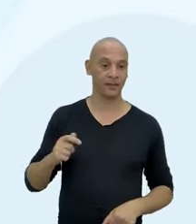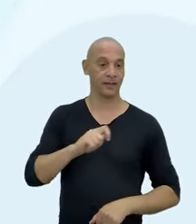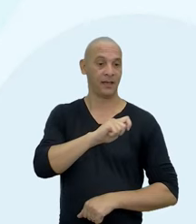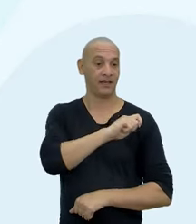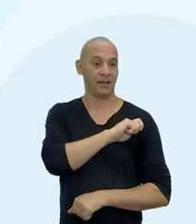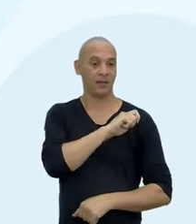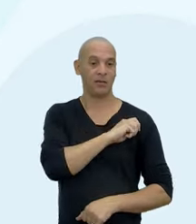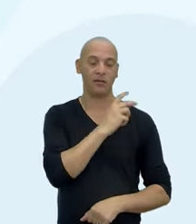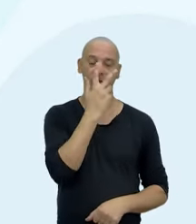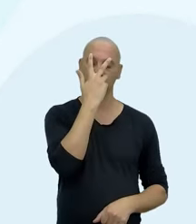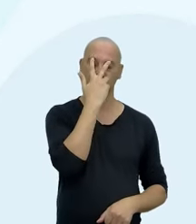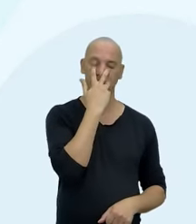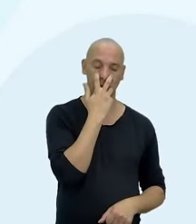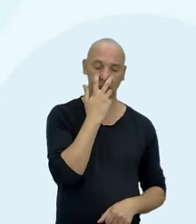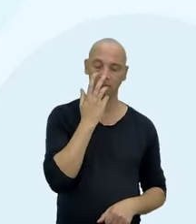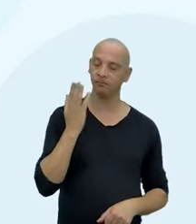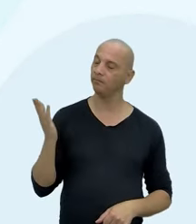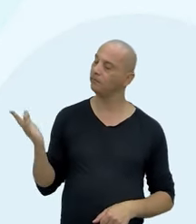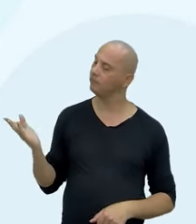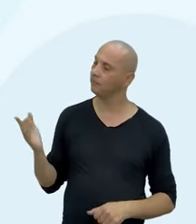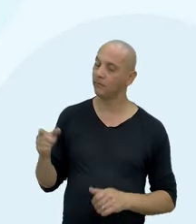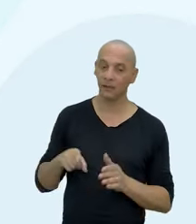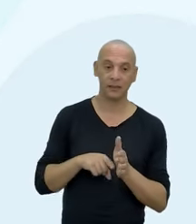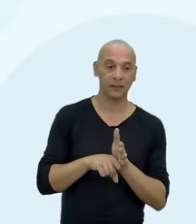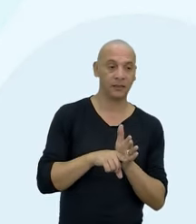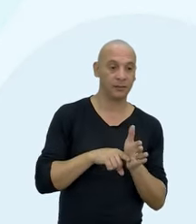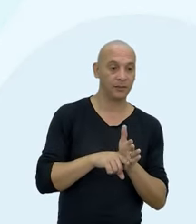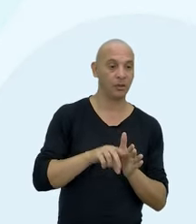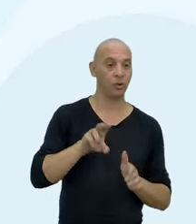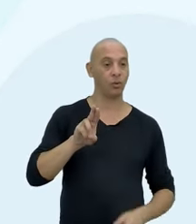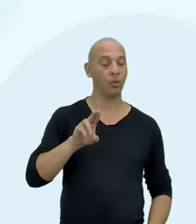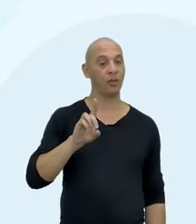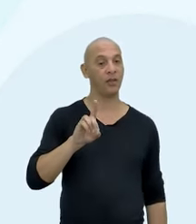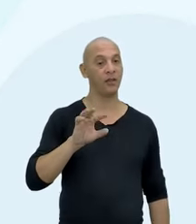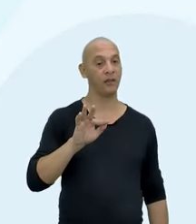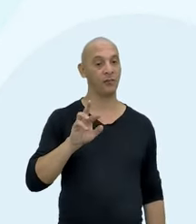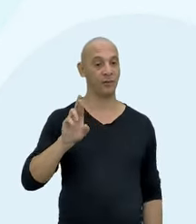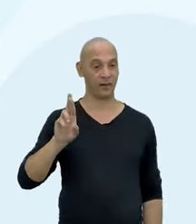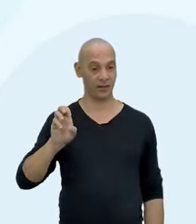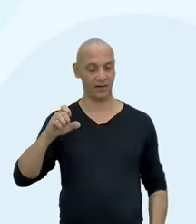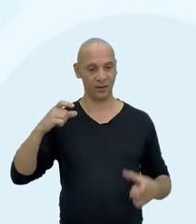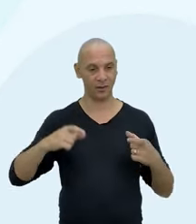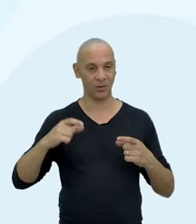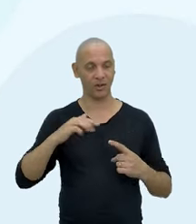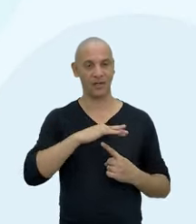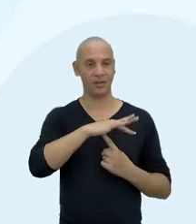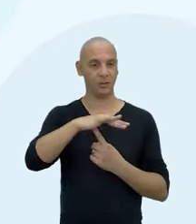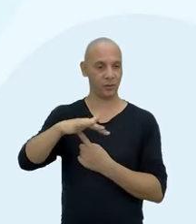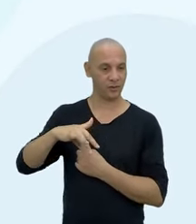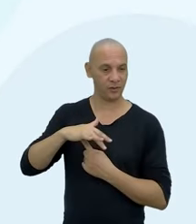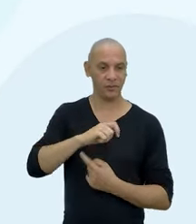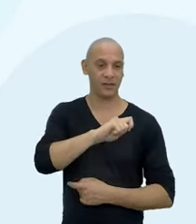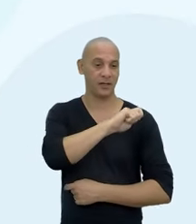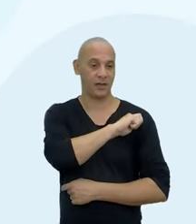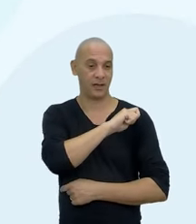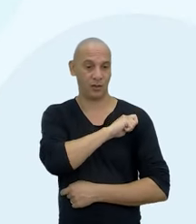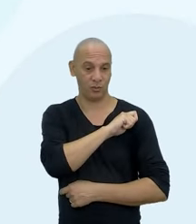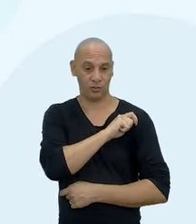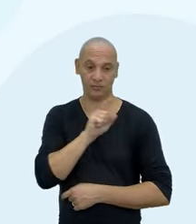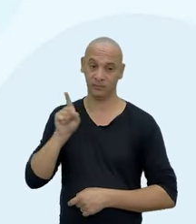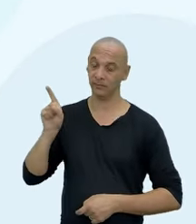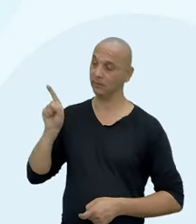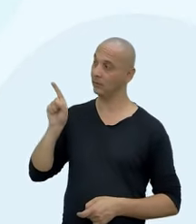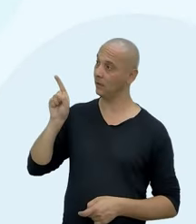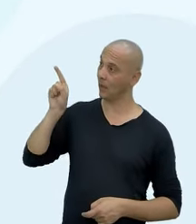estudantes cegos né que foi feita uma pesquisa pela UTFPR aqui de Curitiba Os estudantes do lado